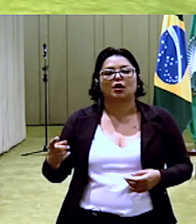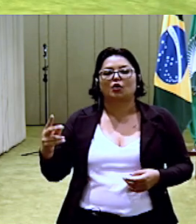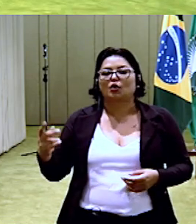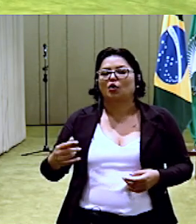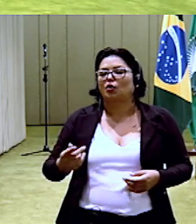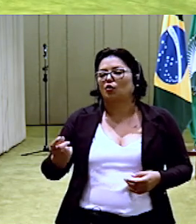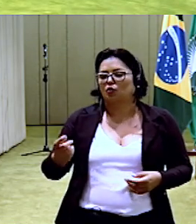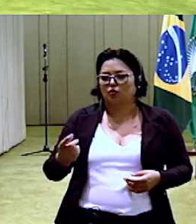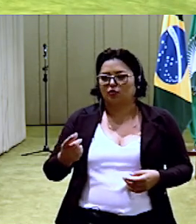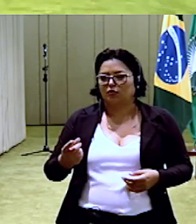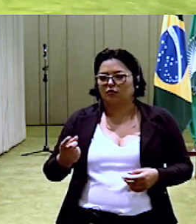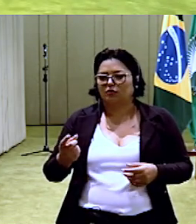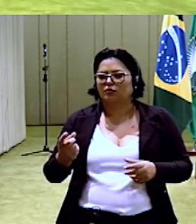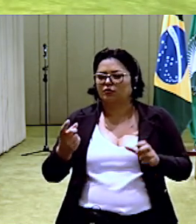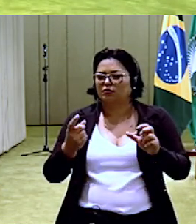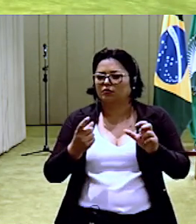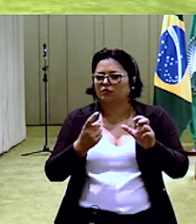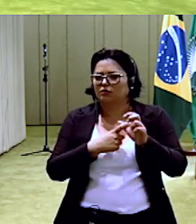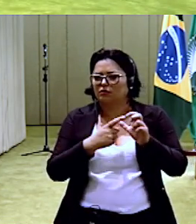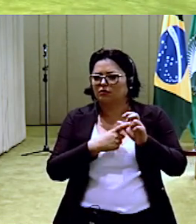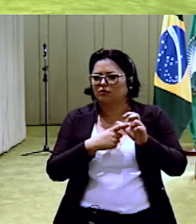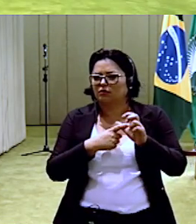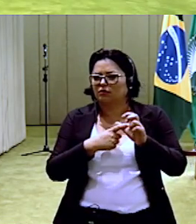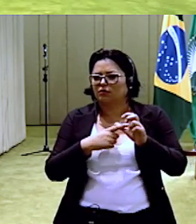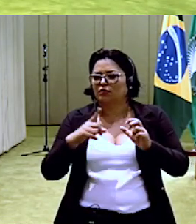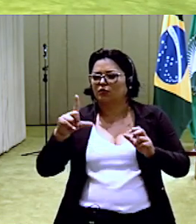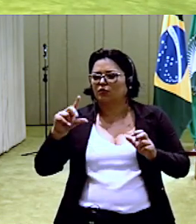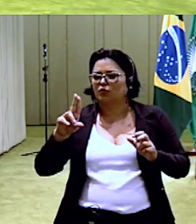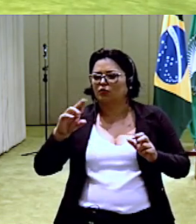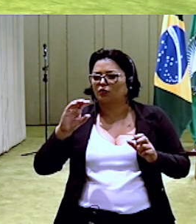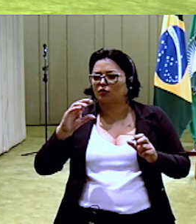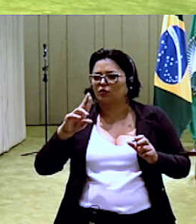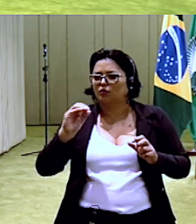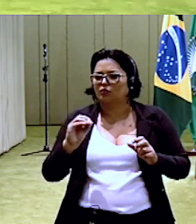africana pode, de fato, gerir todas essas oportunidades. Então, eu ia parar aqui